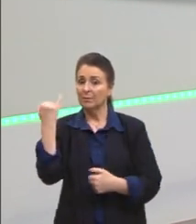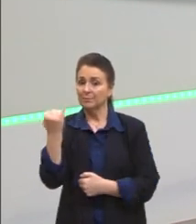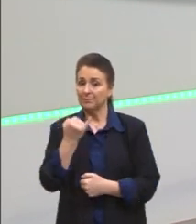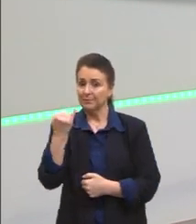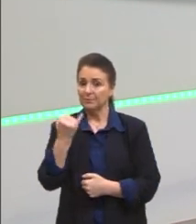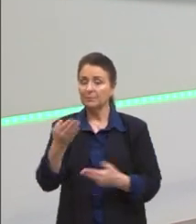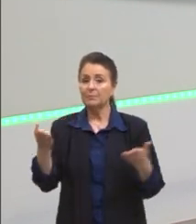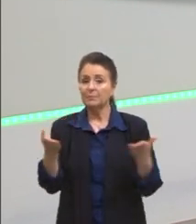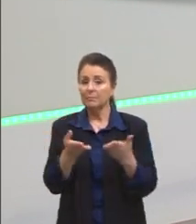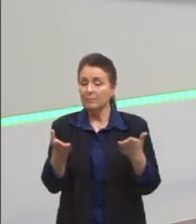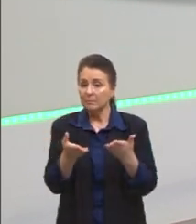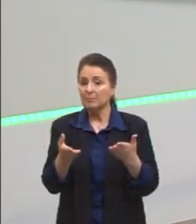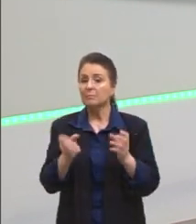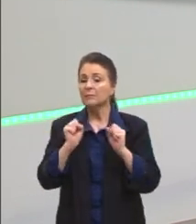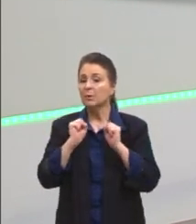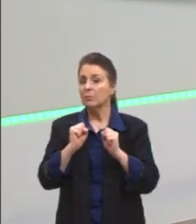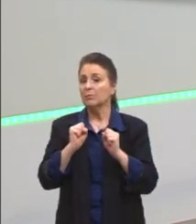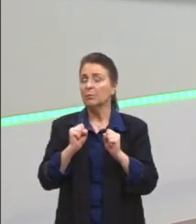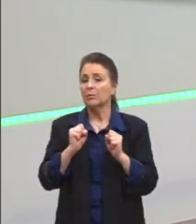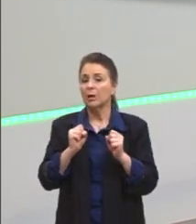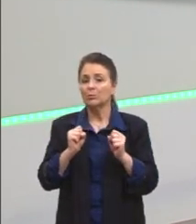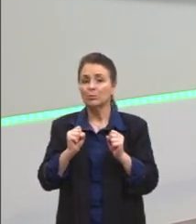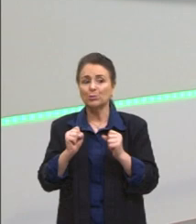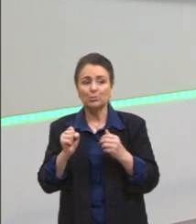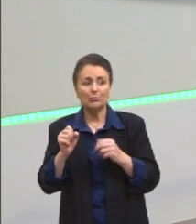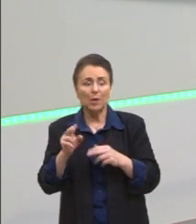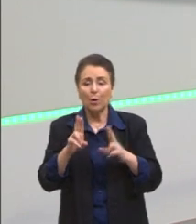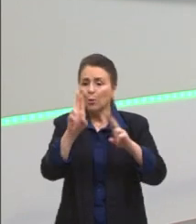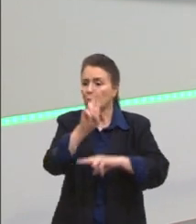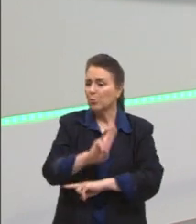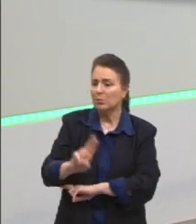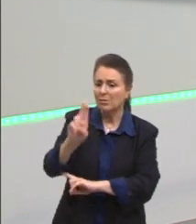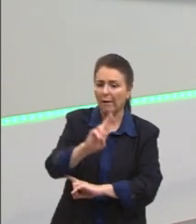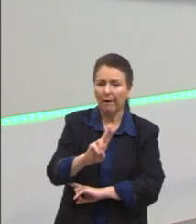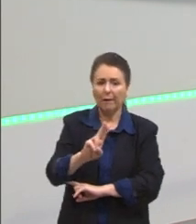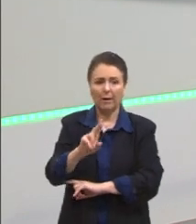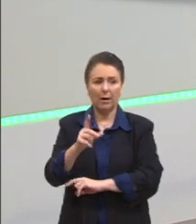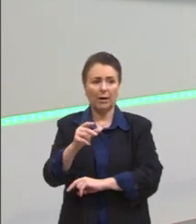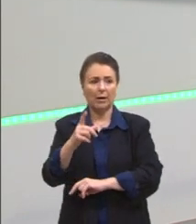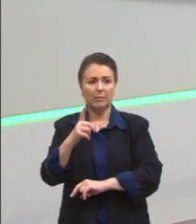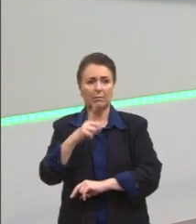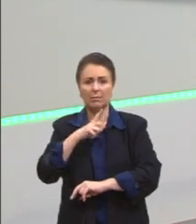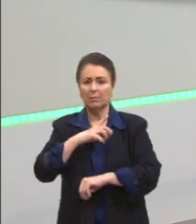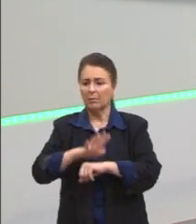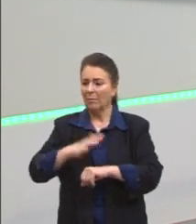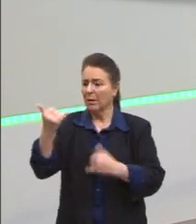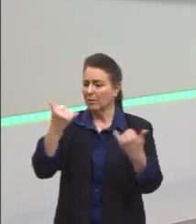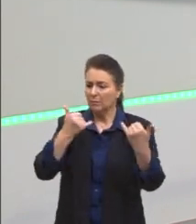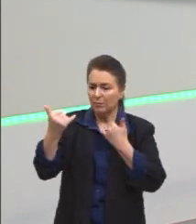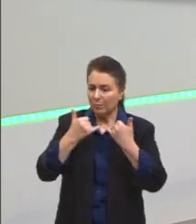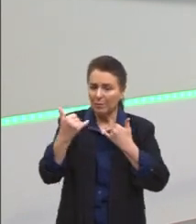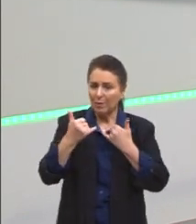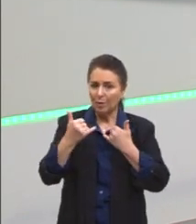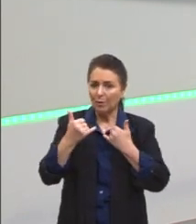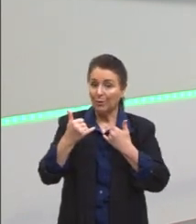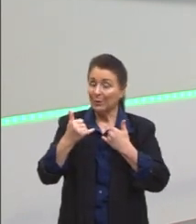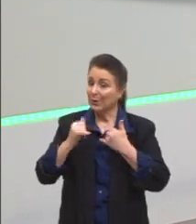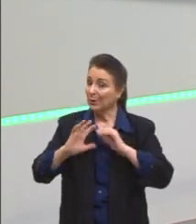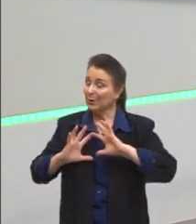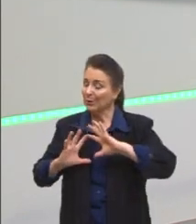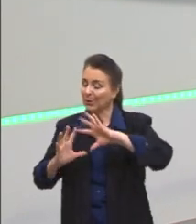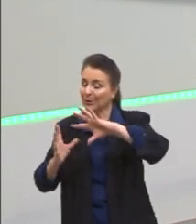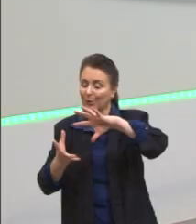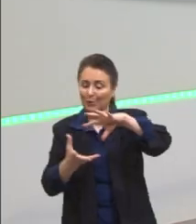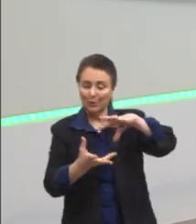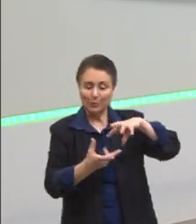podemos consumir nos informarmos muito rapidamente do que acontece em todo mundo e aqui nós discutimos